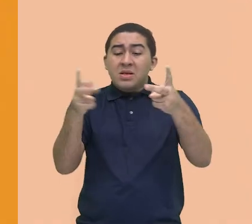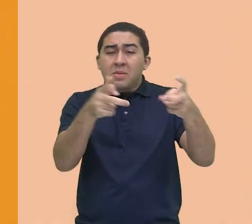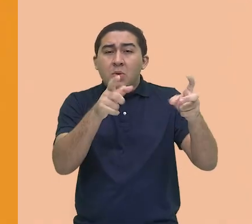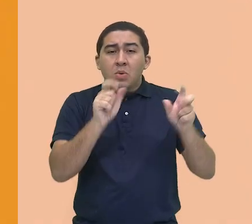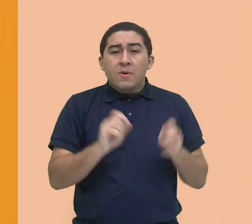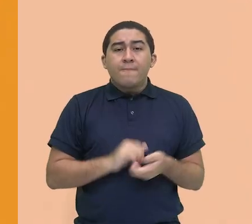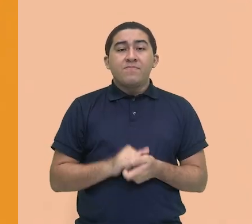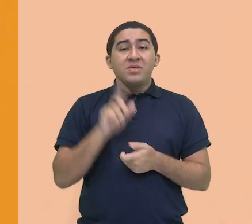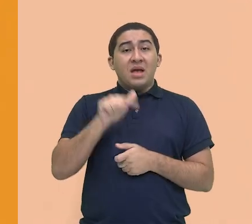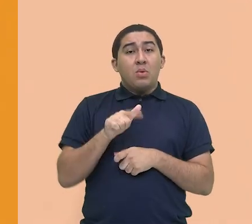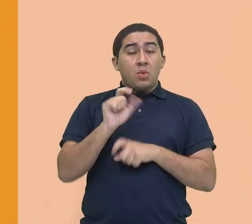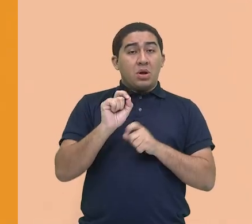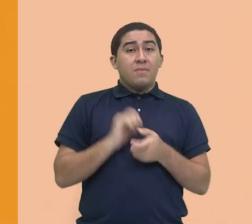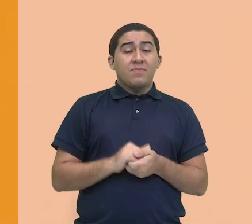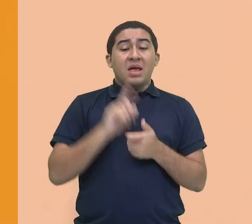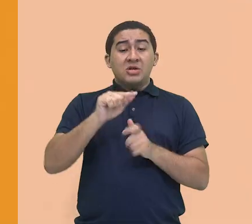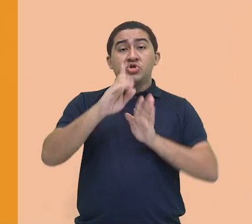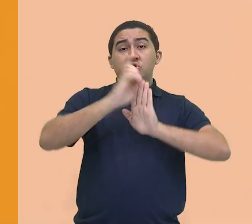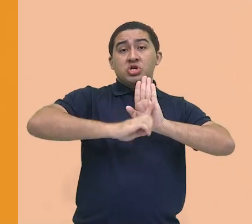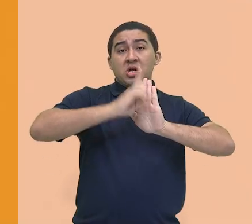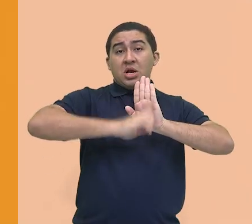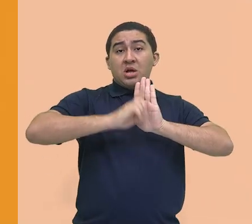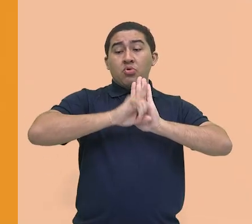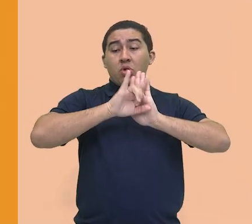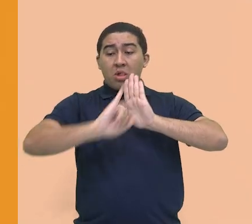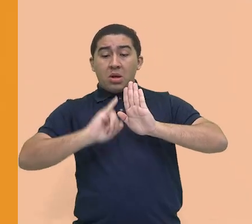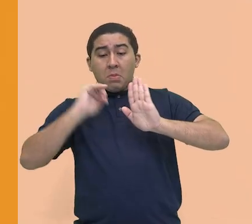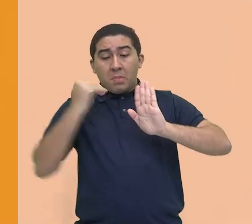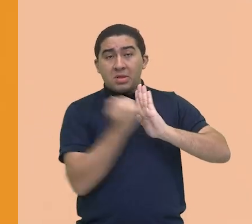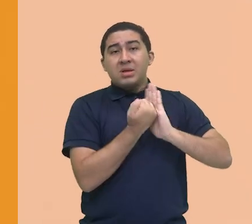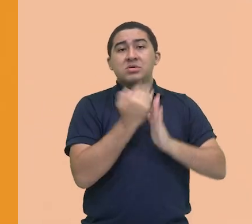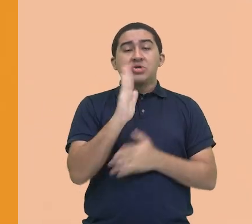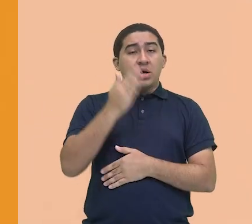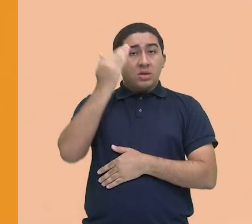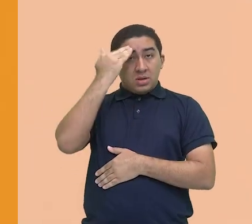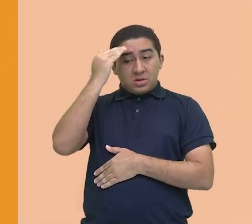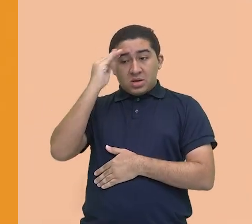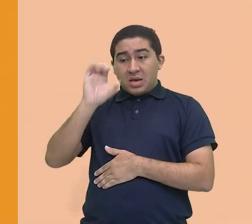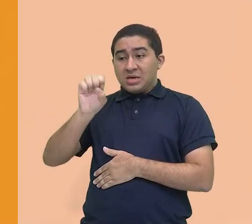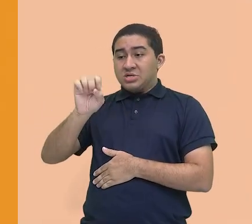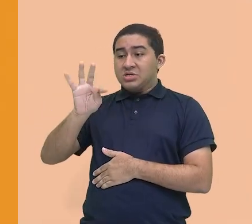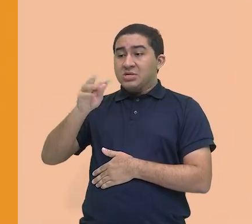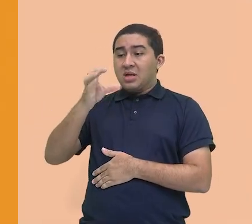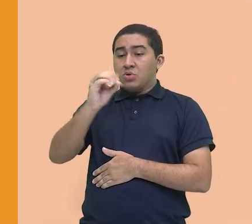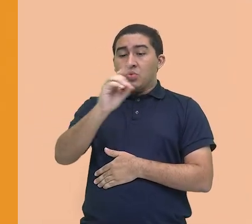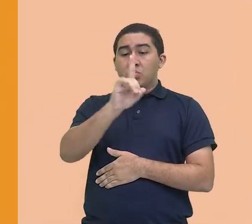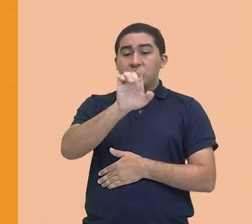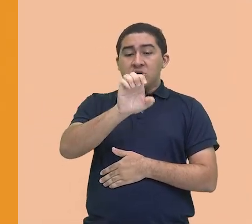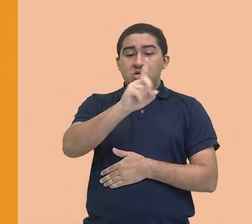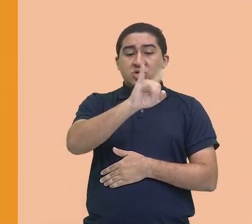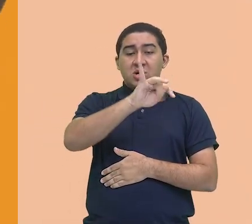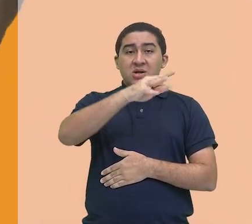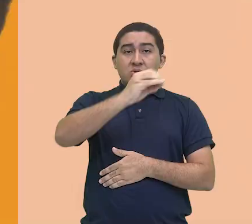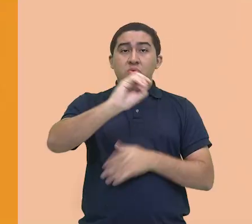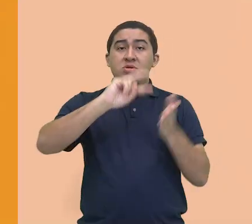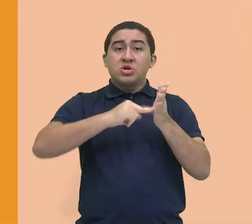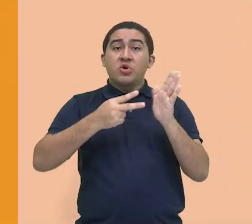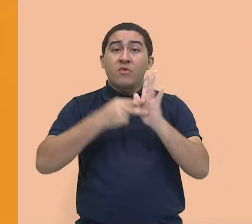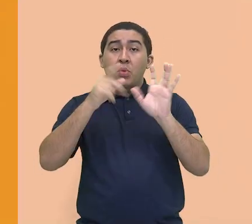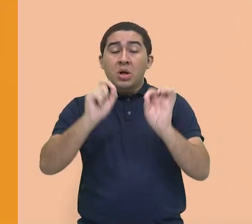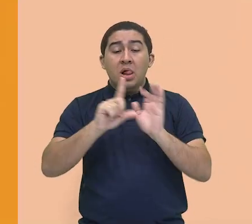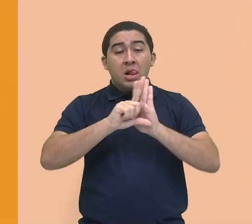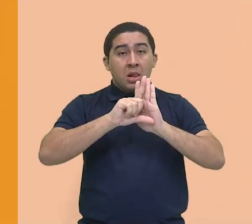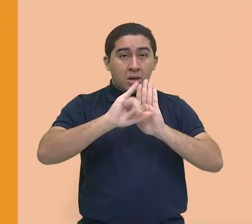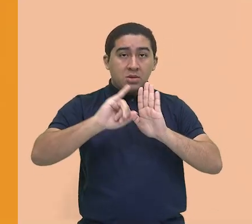em Estado de Direito, já entendam isso, tá? Já entendam essa ideia. A lei é